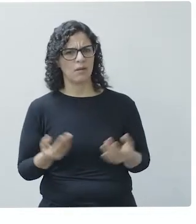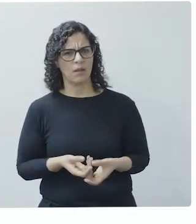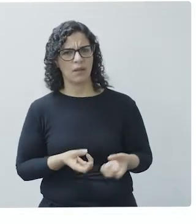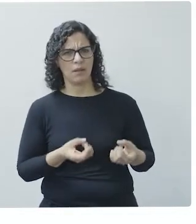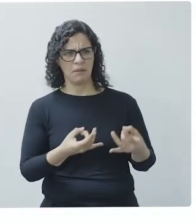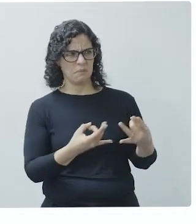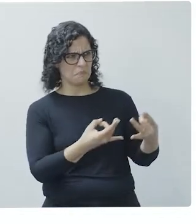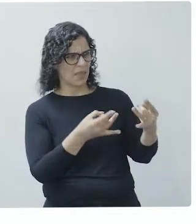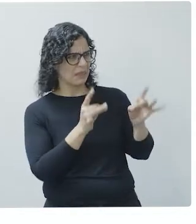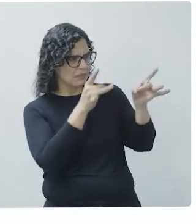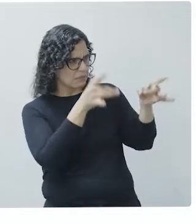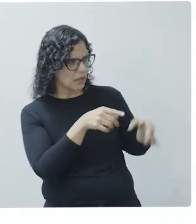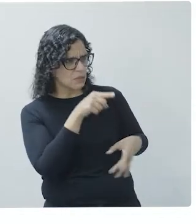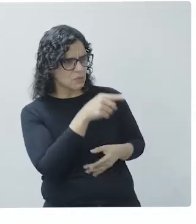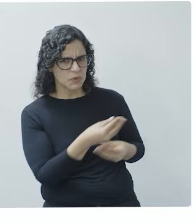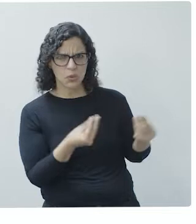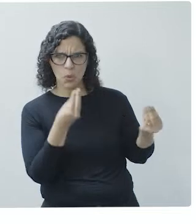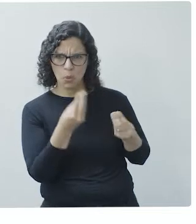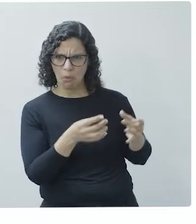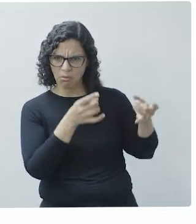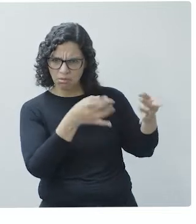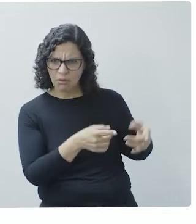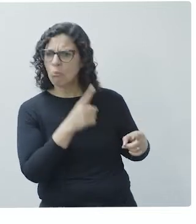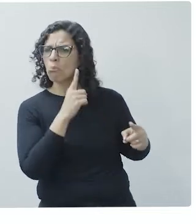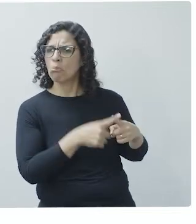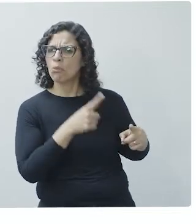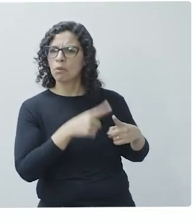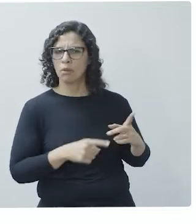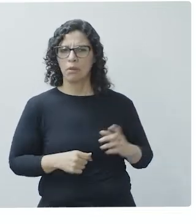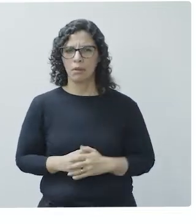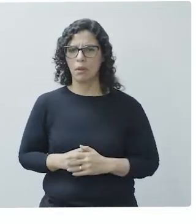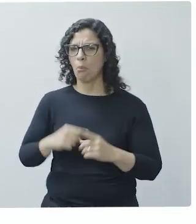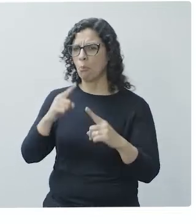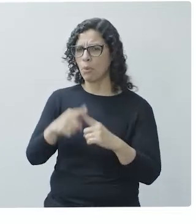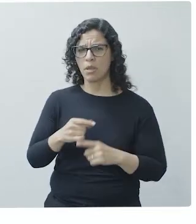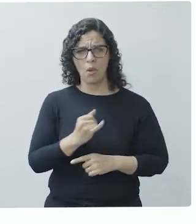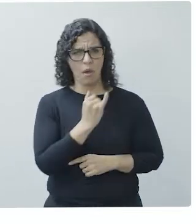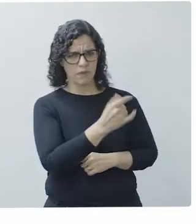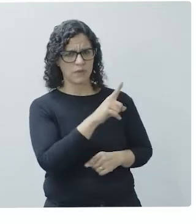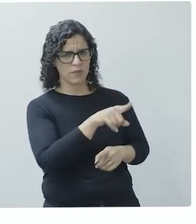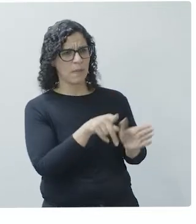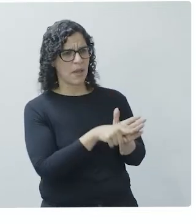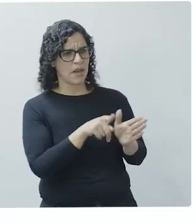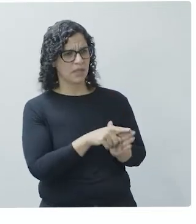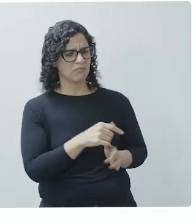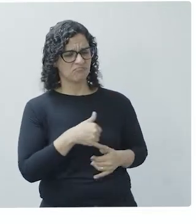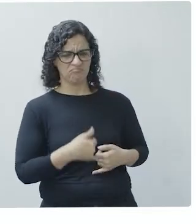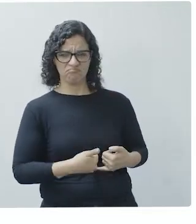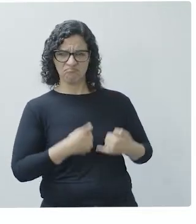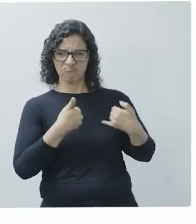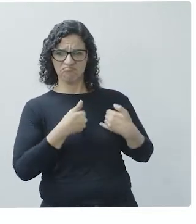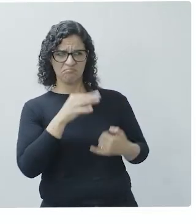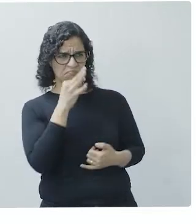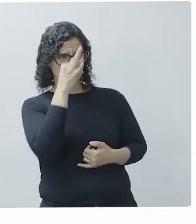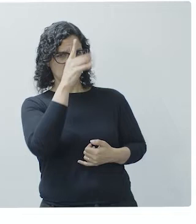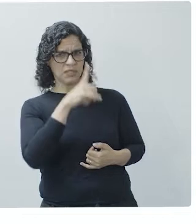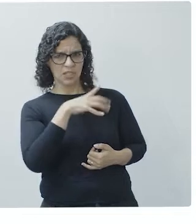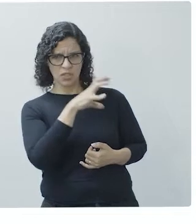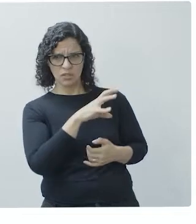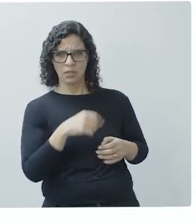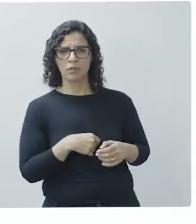"Que a deixe? Que a deixe por quê?" "Porque lhe digo que está com um ar de